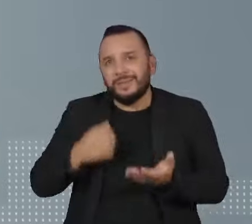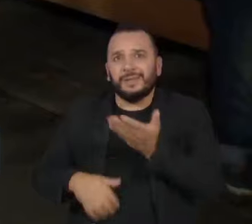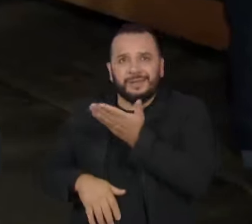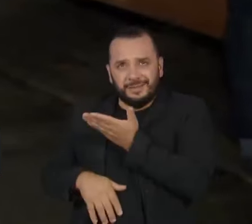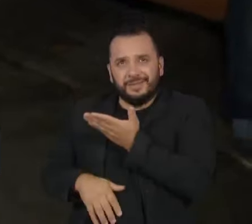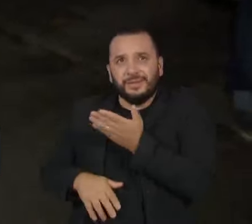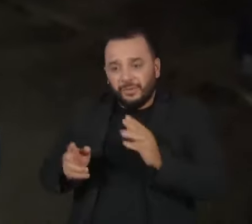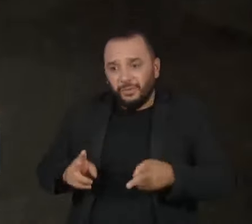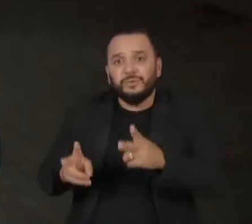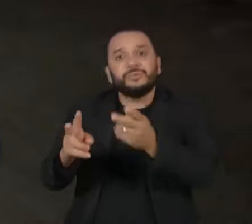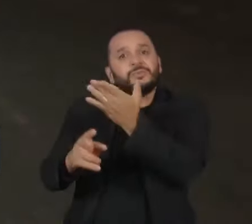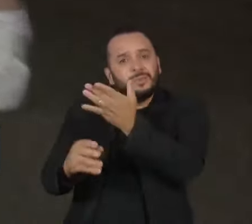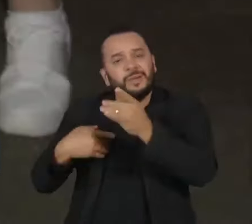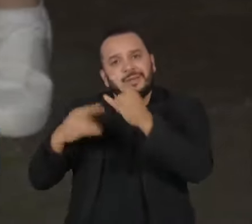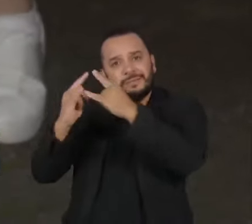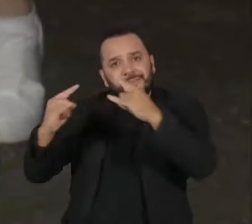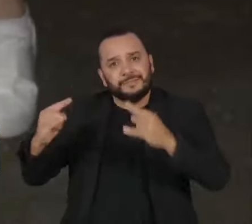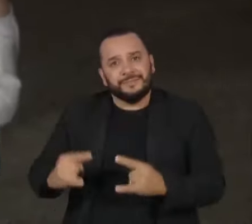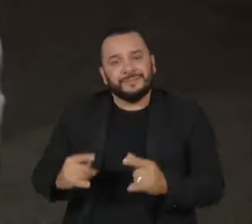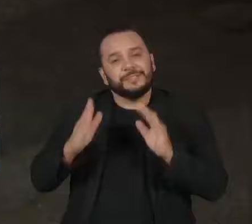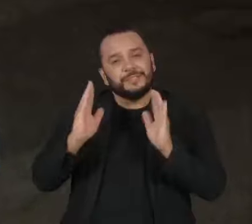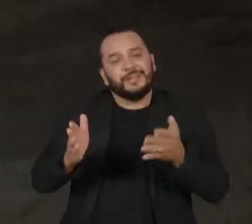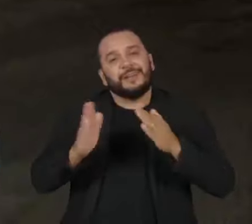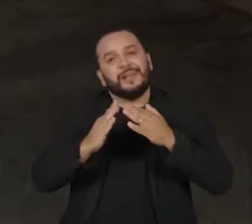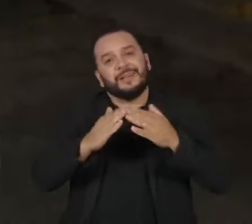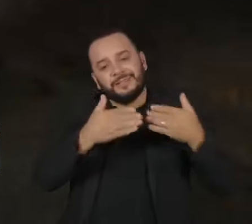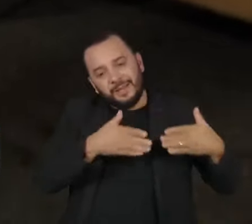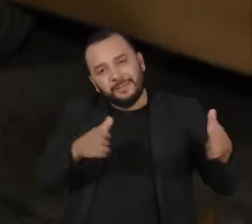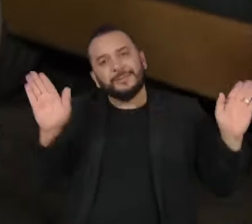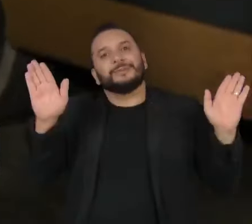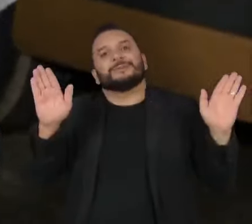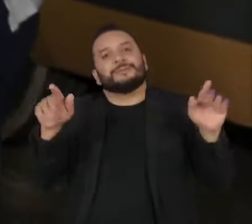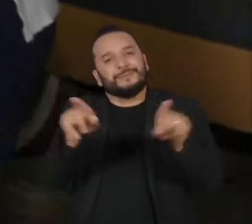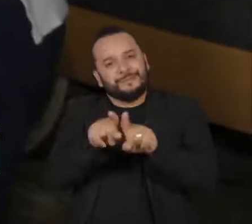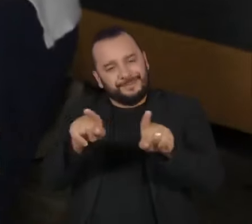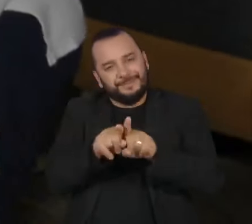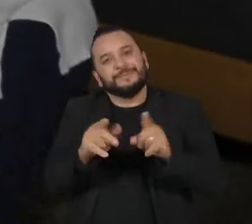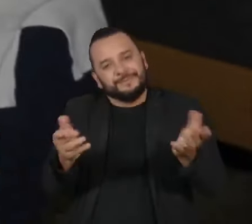abrigos. Quem já abriu a casa e o coração para os pets gaúchos